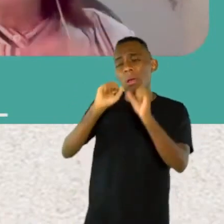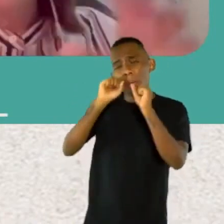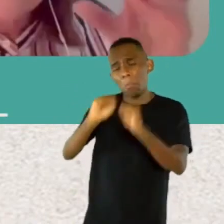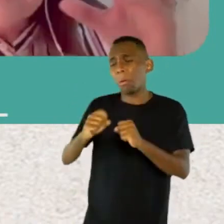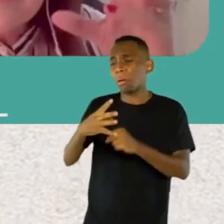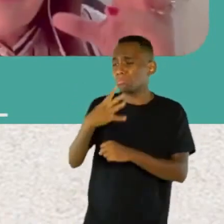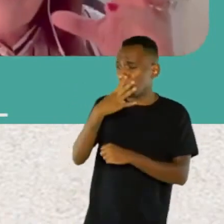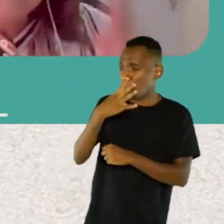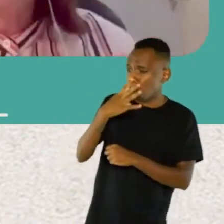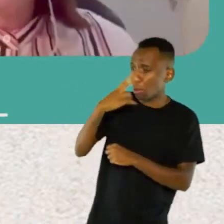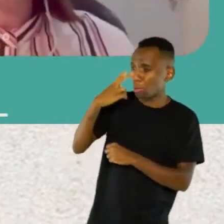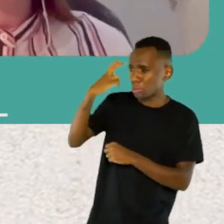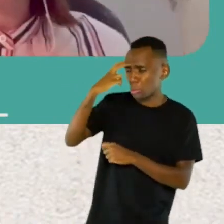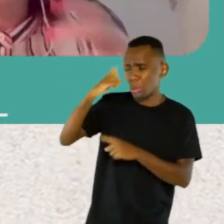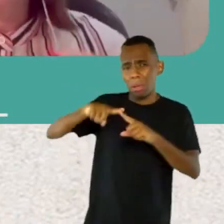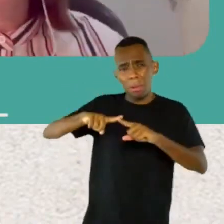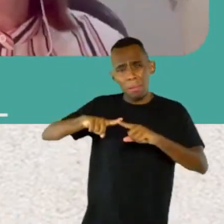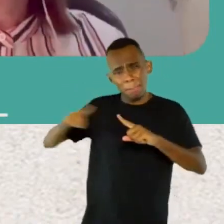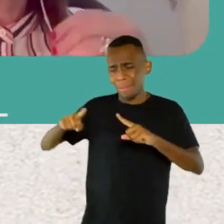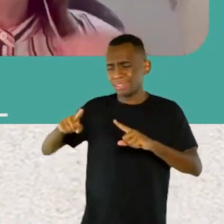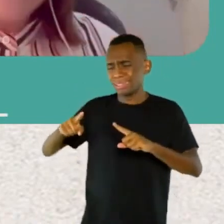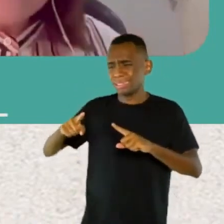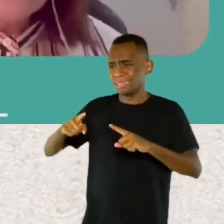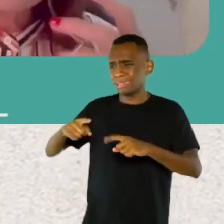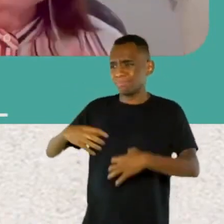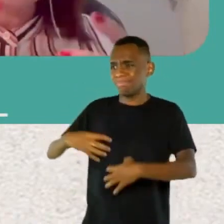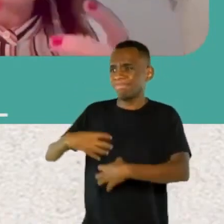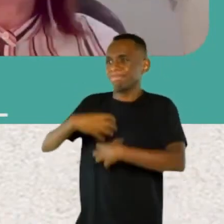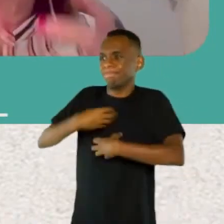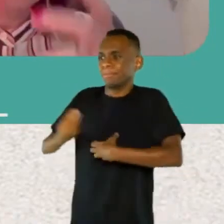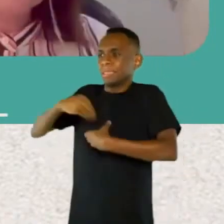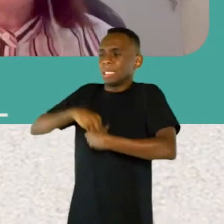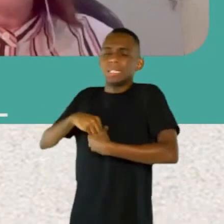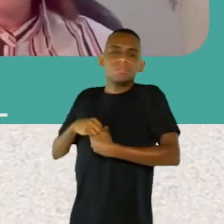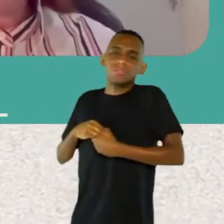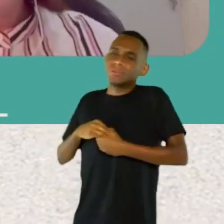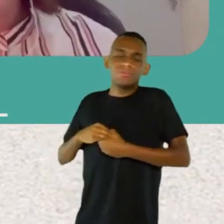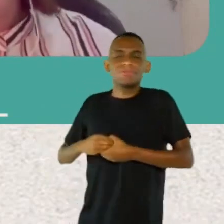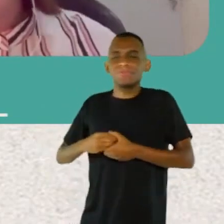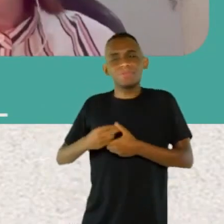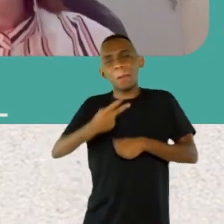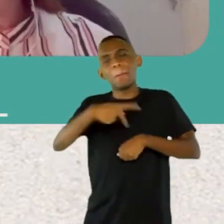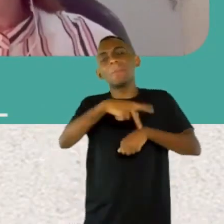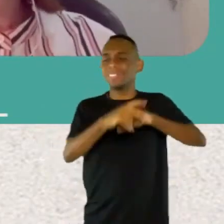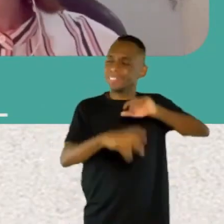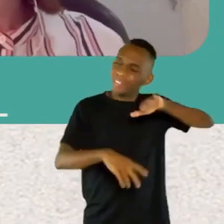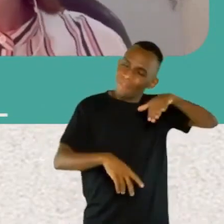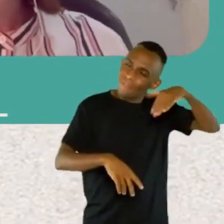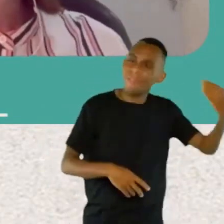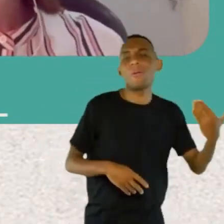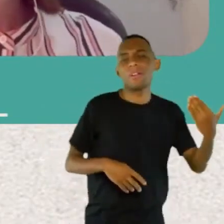aquela cultura, mas você não faz parte daquilo, mesmo se esforçando muito para fazer parte daquilo.